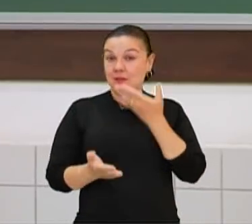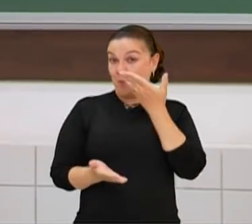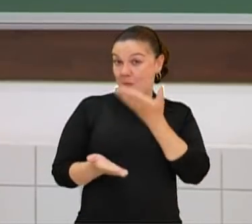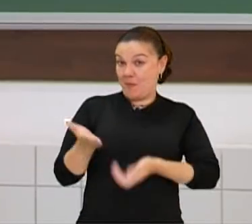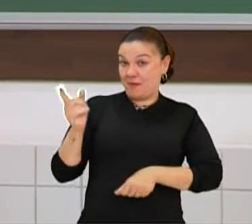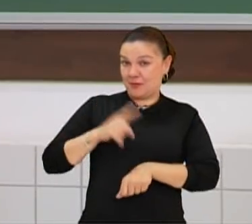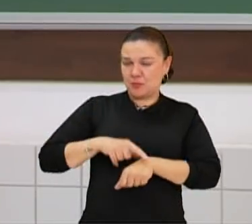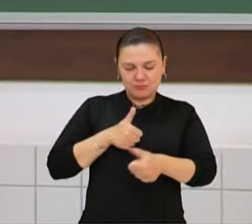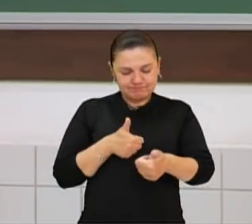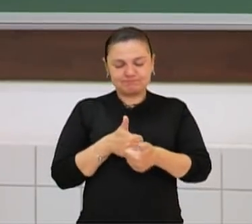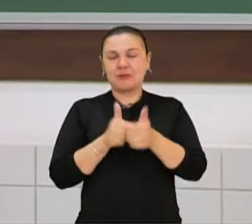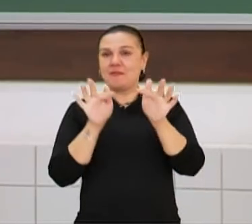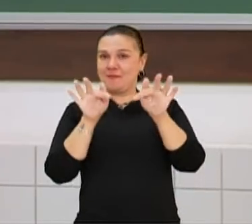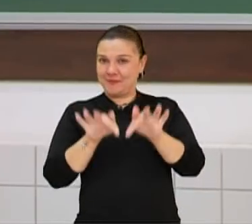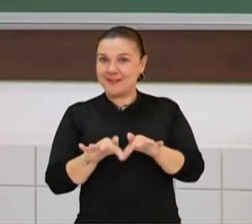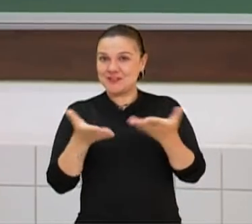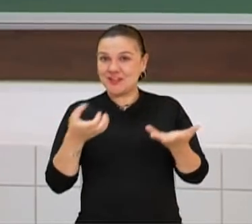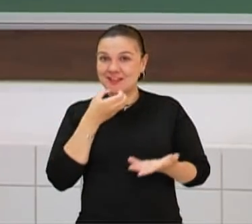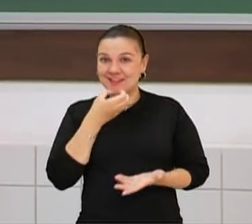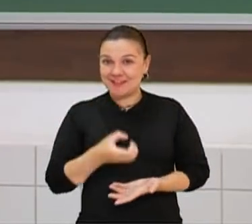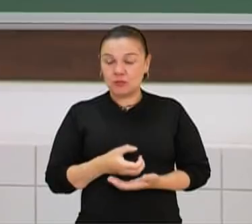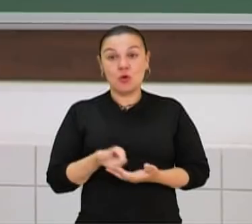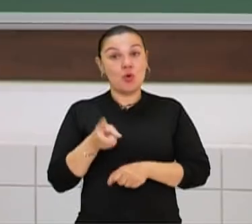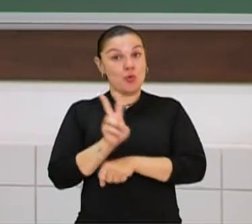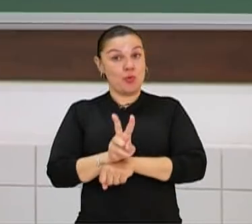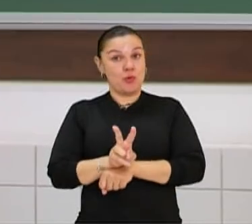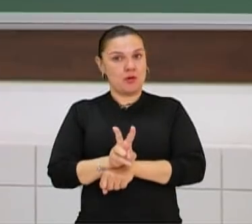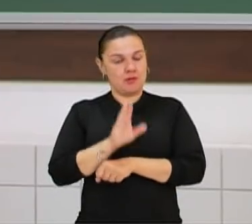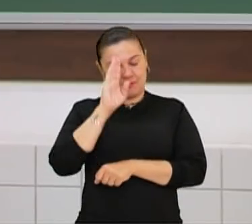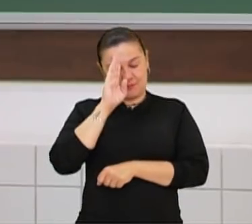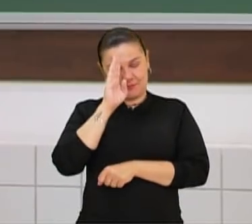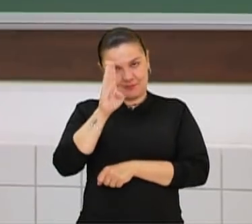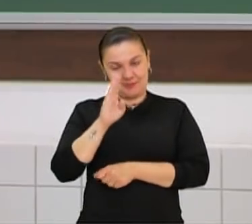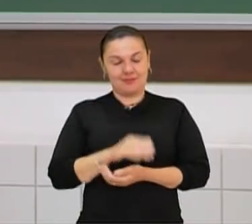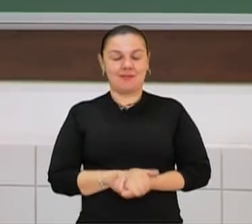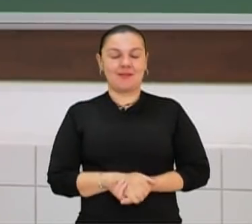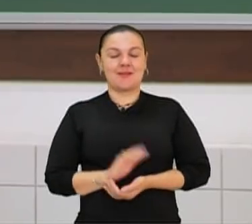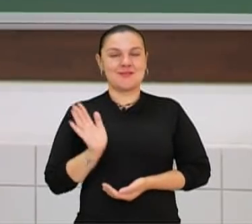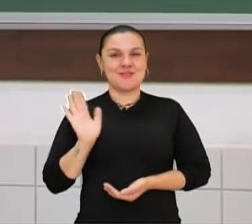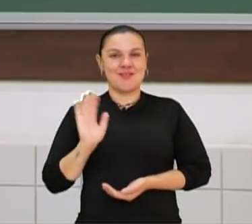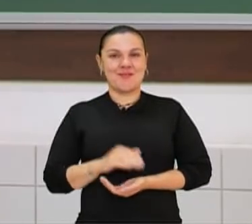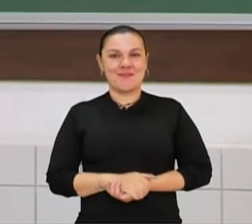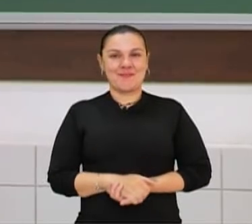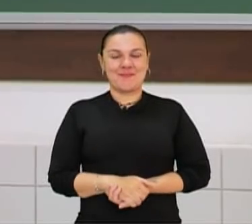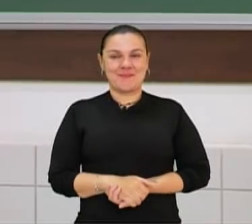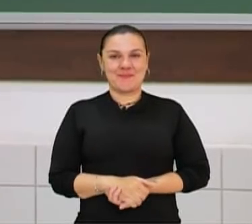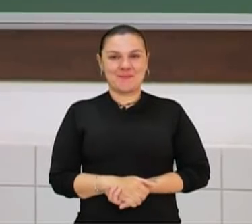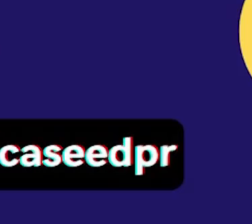bobeira, falta tão pouco para terminar o ano. Se cuide e até a próxima. Tchau, tchau!